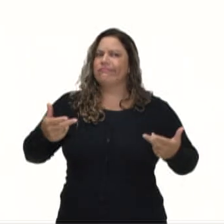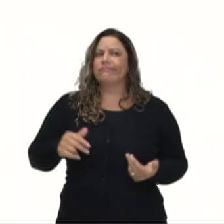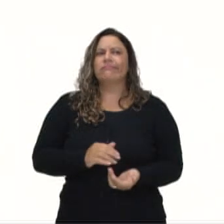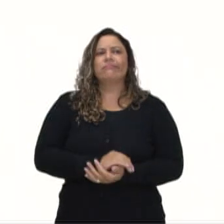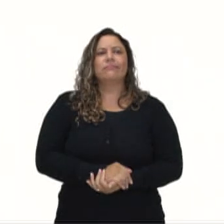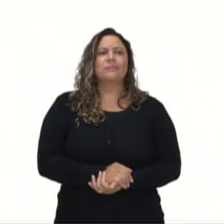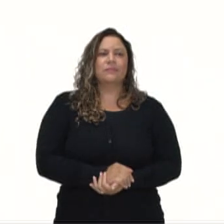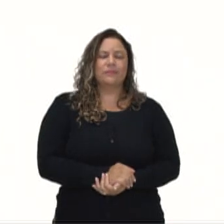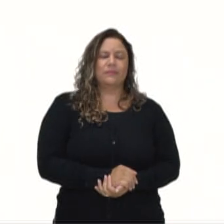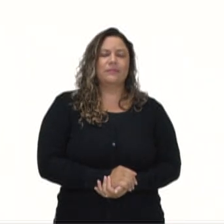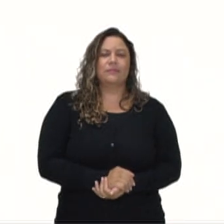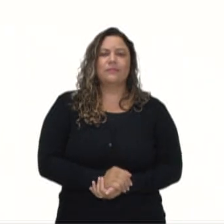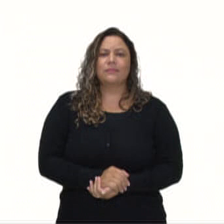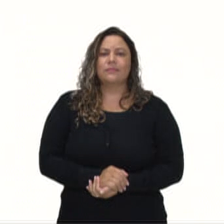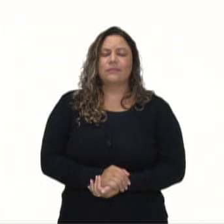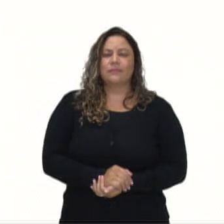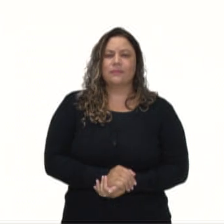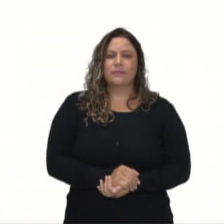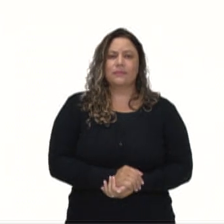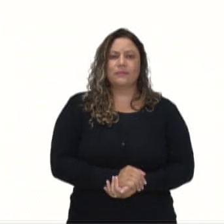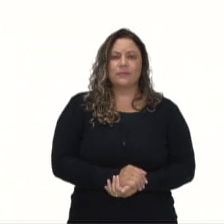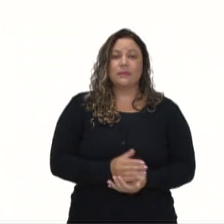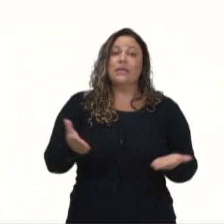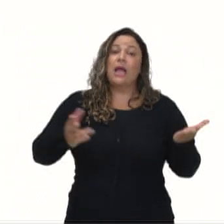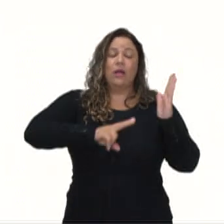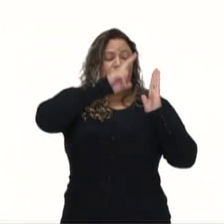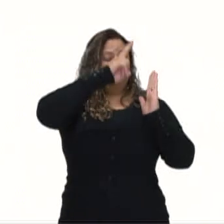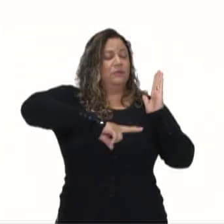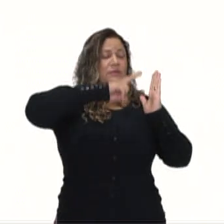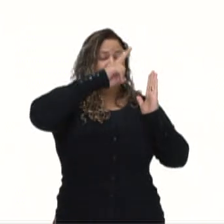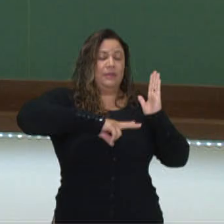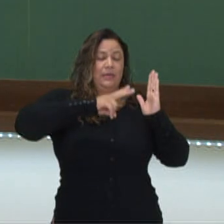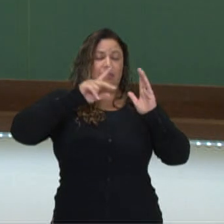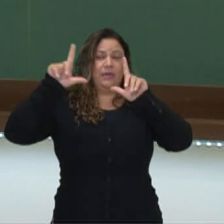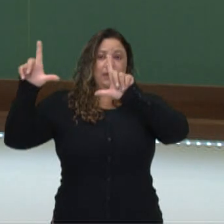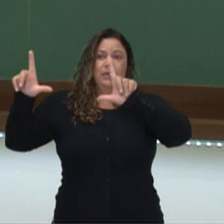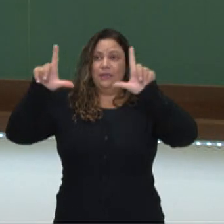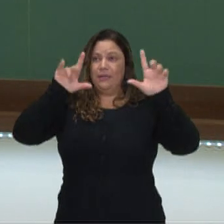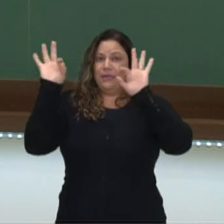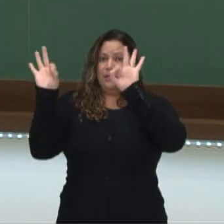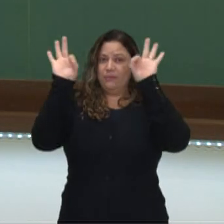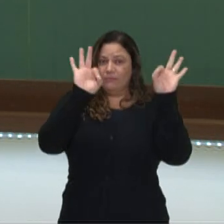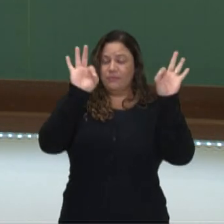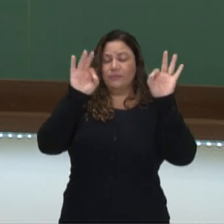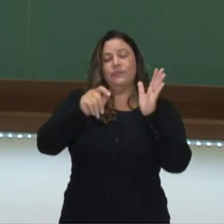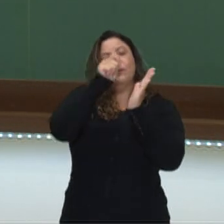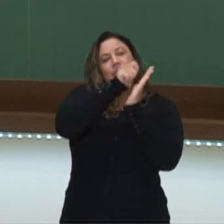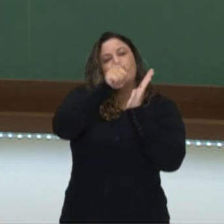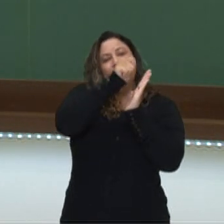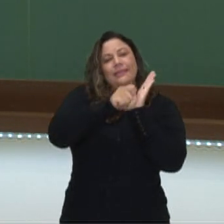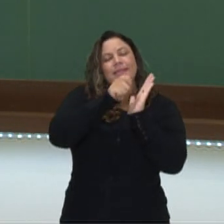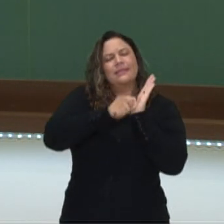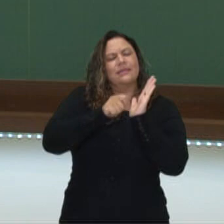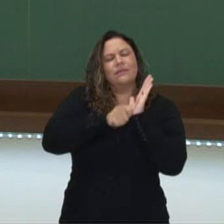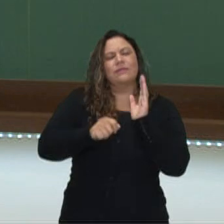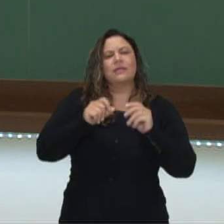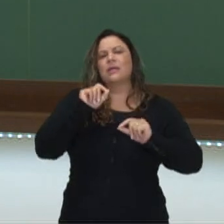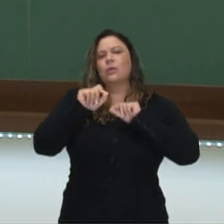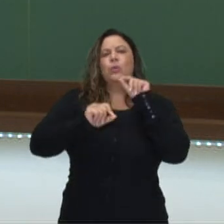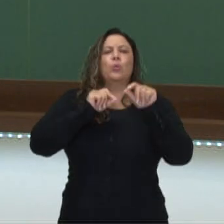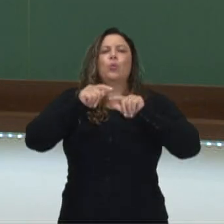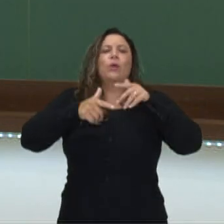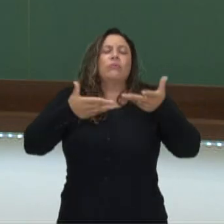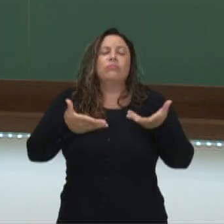activities you do accordingly. Então agora você vai ler ali no quadro e vai escrever quais são as atividades que